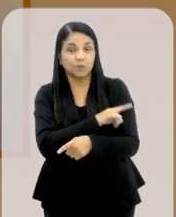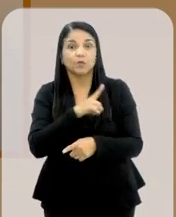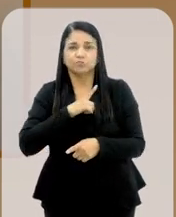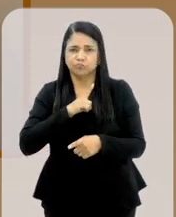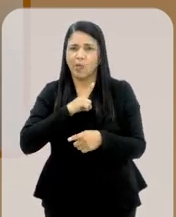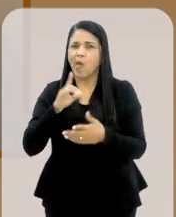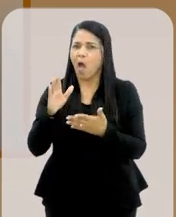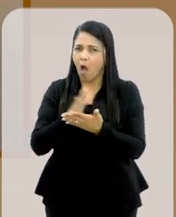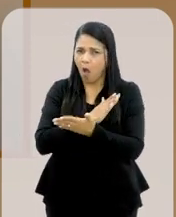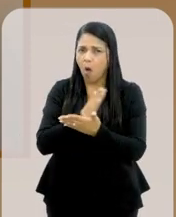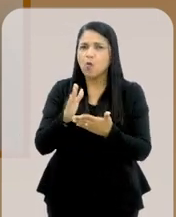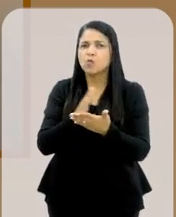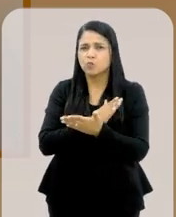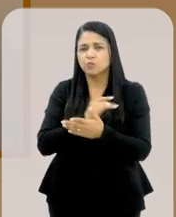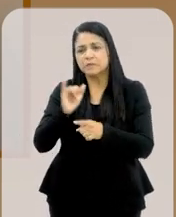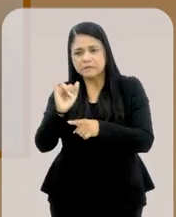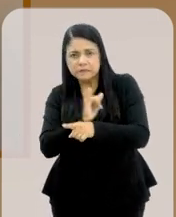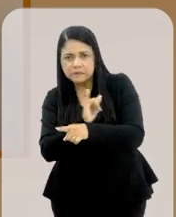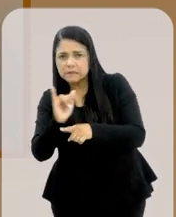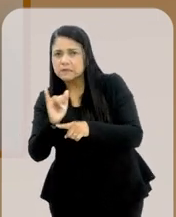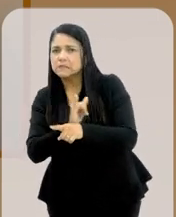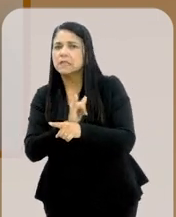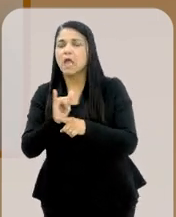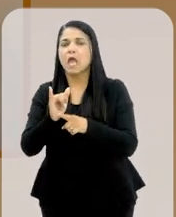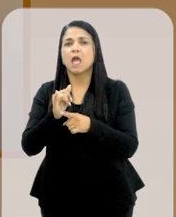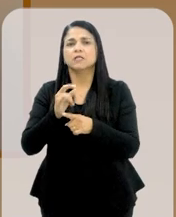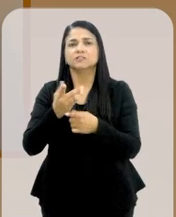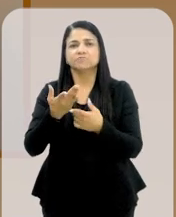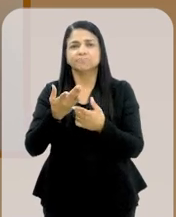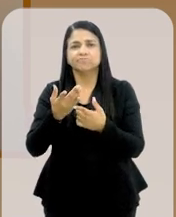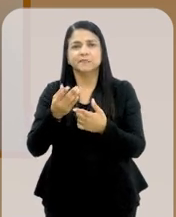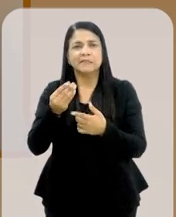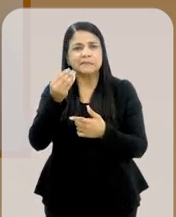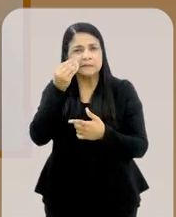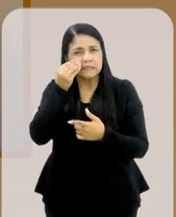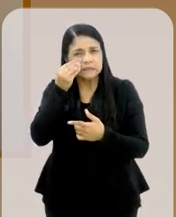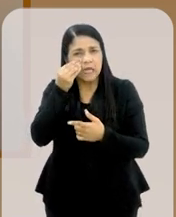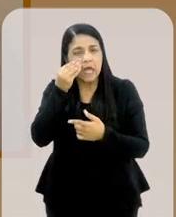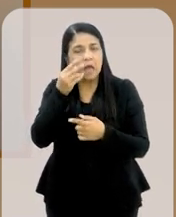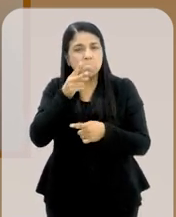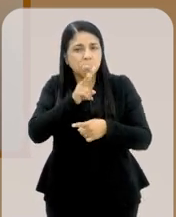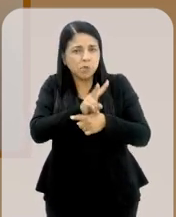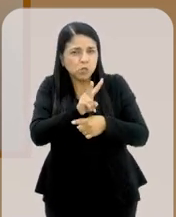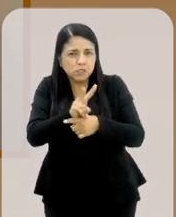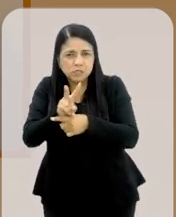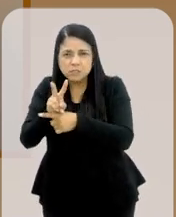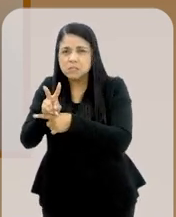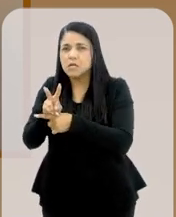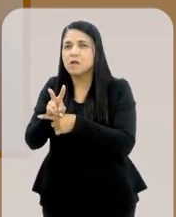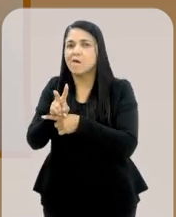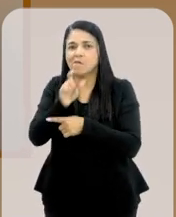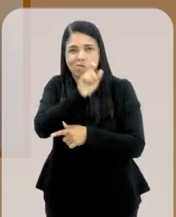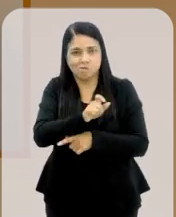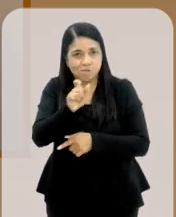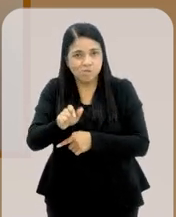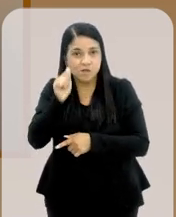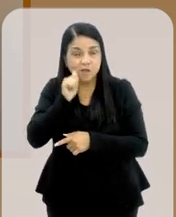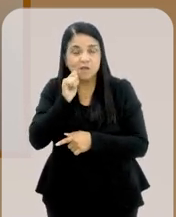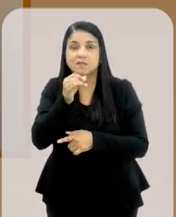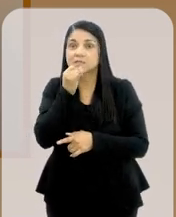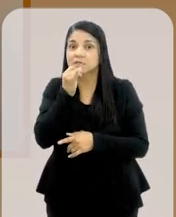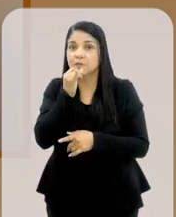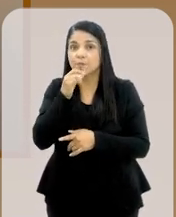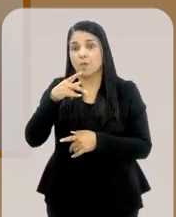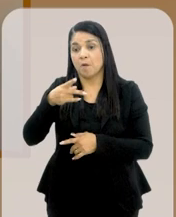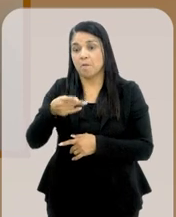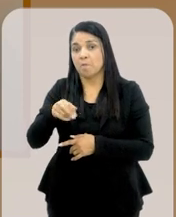Janeiro, a gente tem alguns mecanismos também para tentar dar um pouco mais de proteção para as